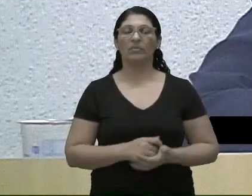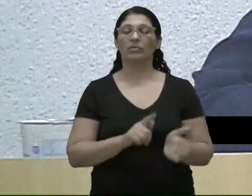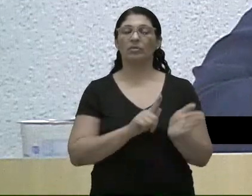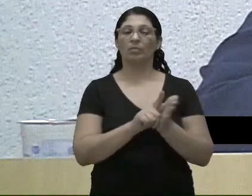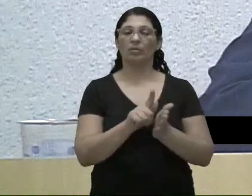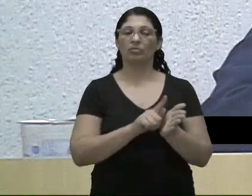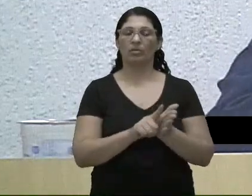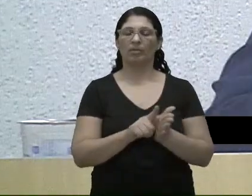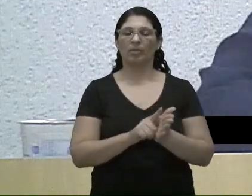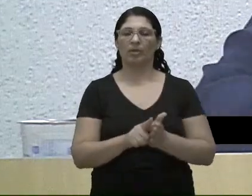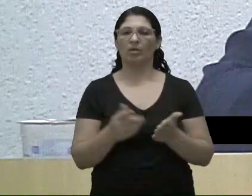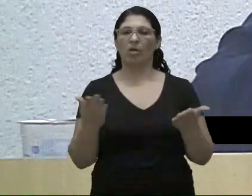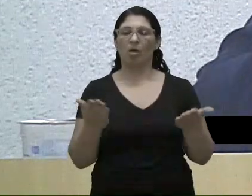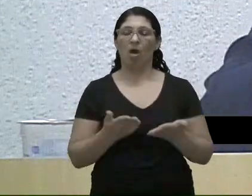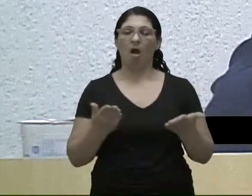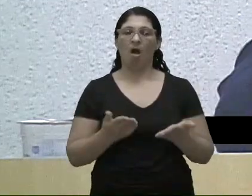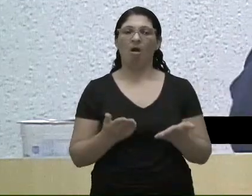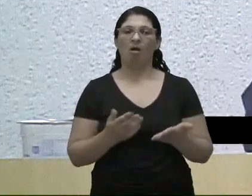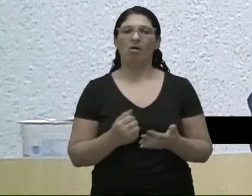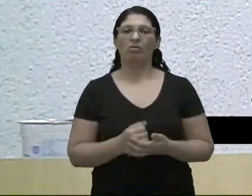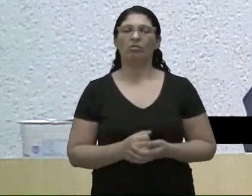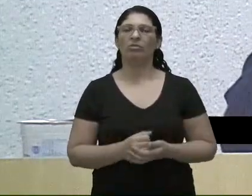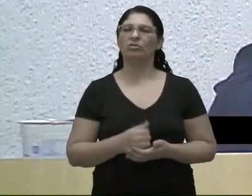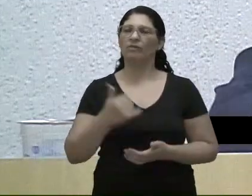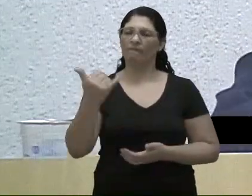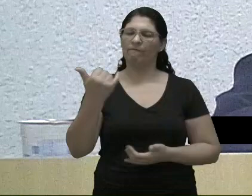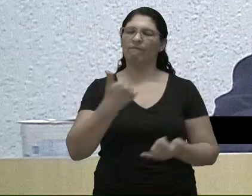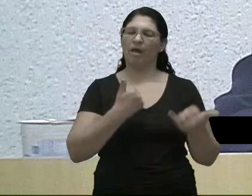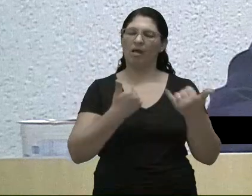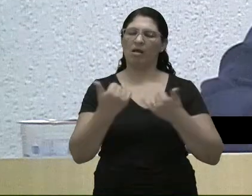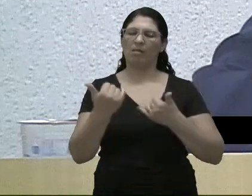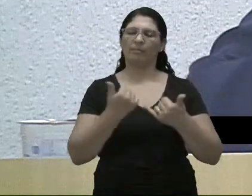questionamento. Hoje, senhora, fala para a gente